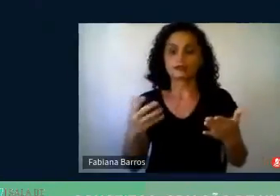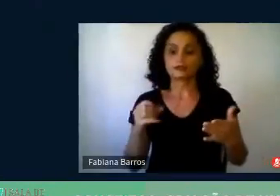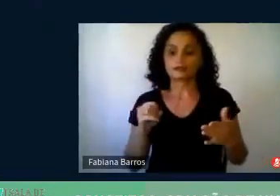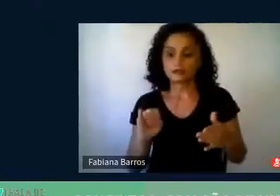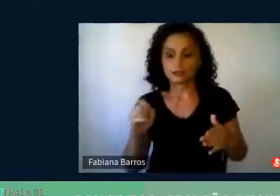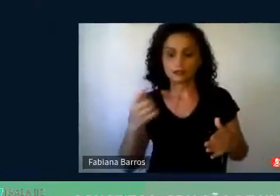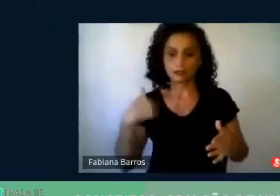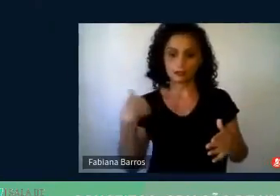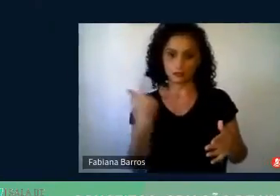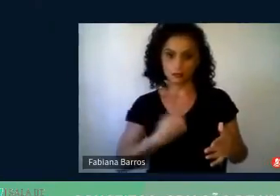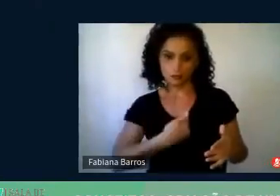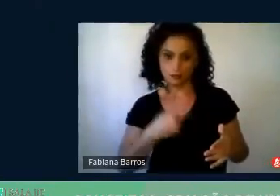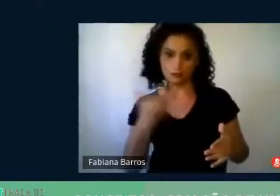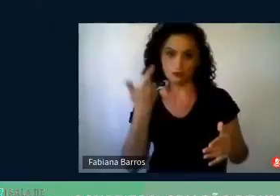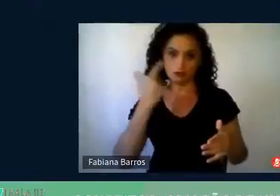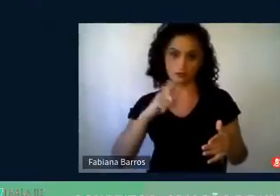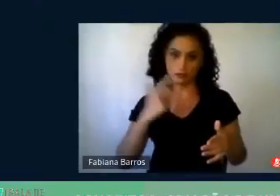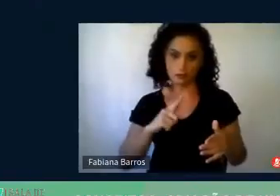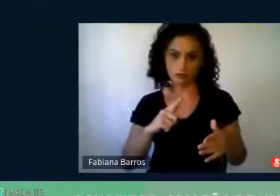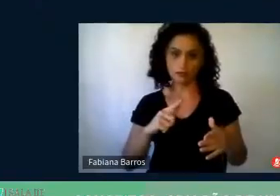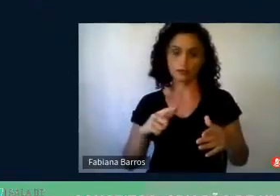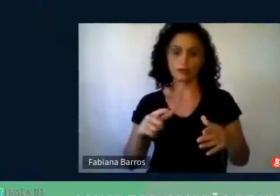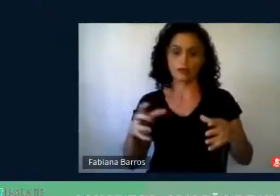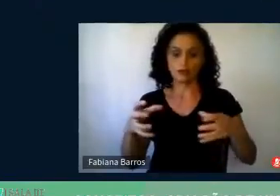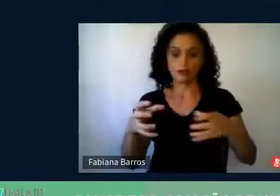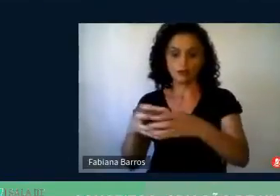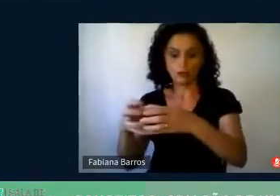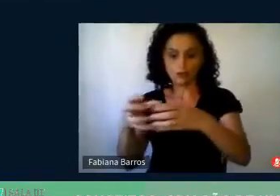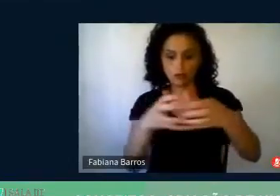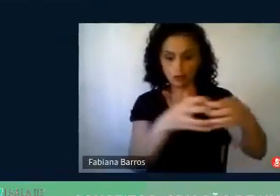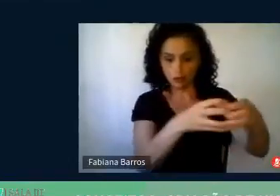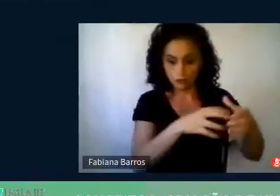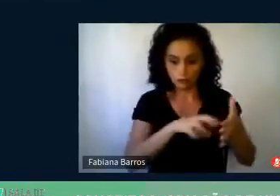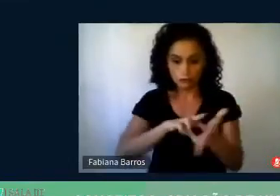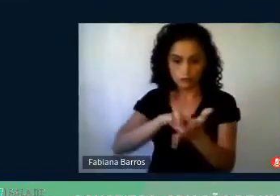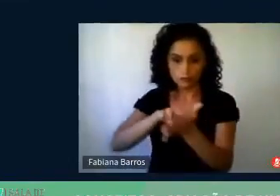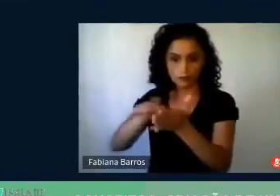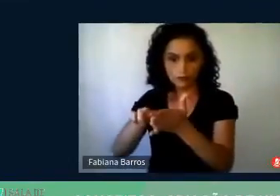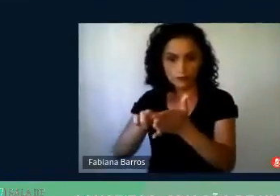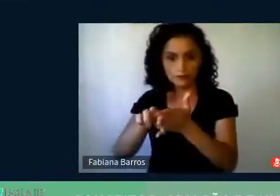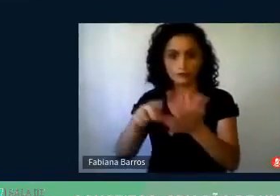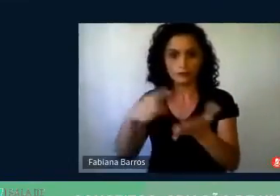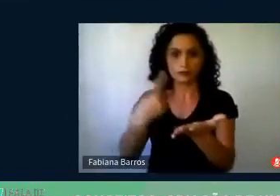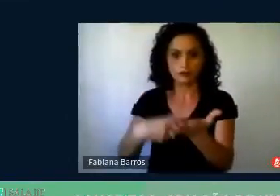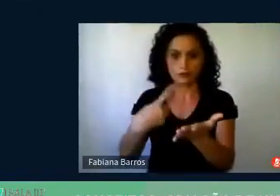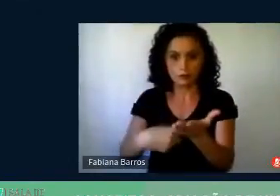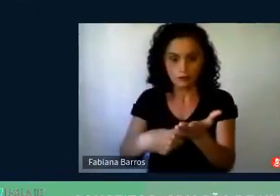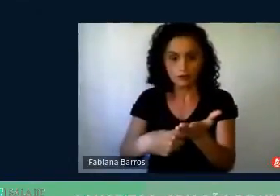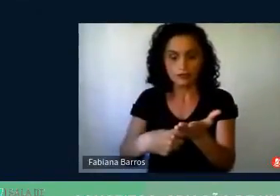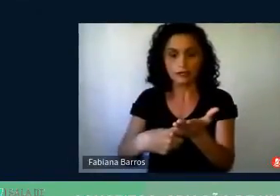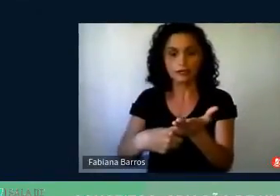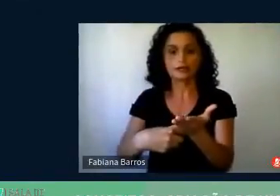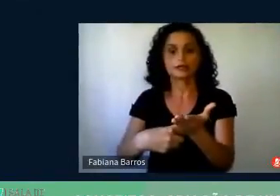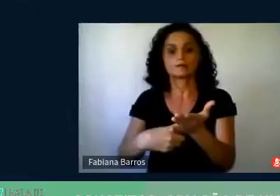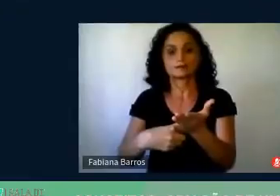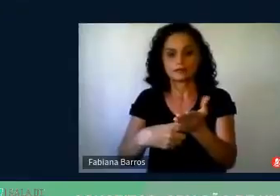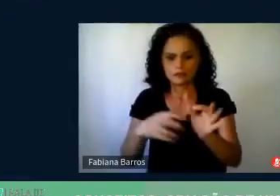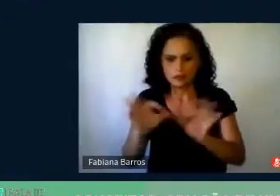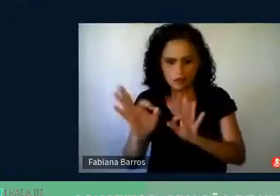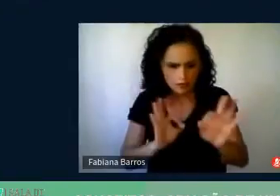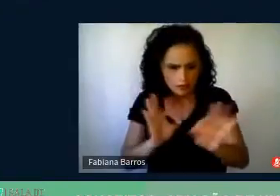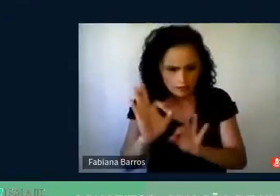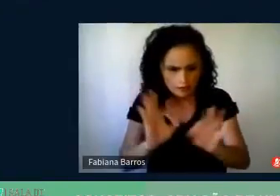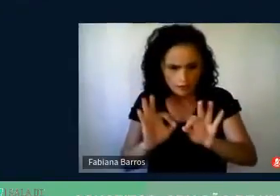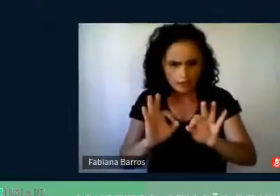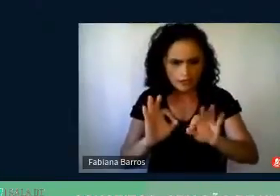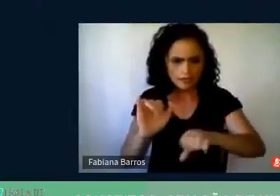um cenário de gestão, mobilizar esse grupo, identificar esses participantes, acordar as funções, mapear o processo de trabalho e treinar essas pessoas,